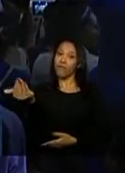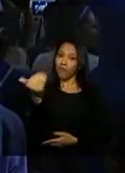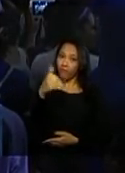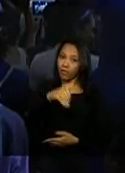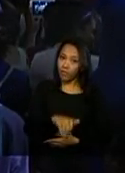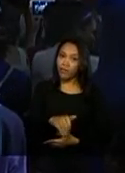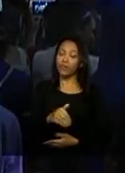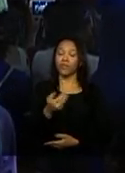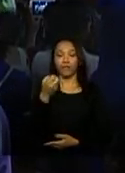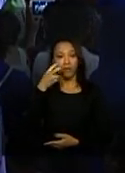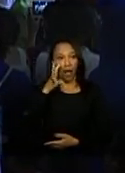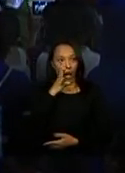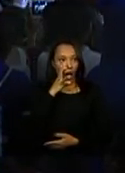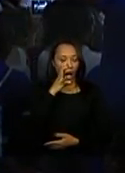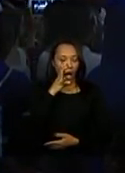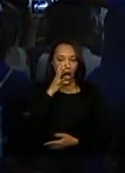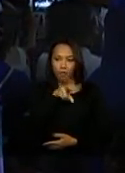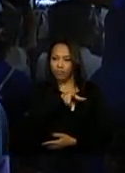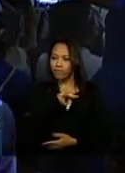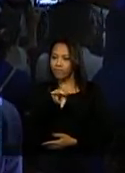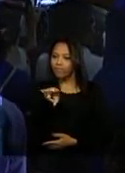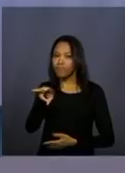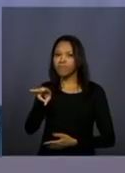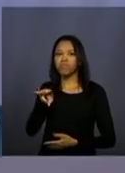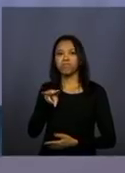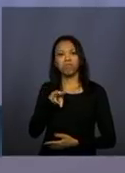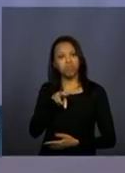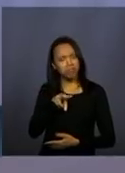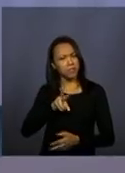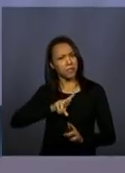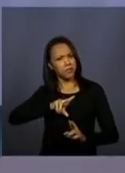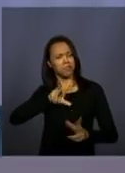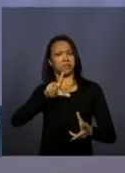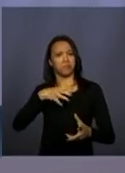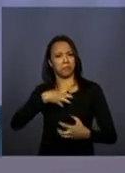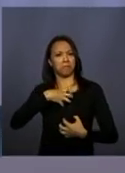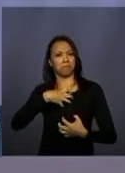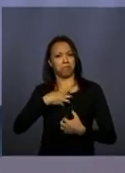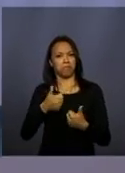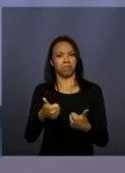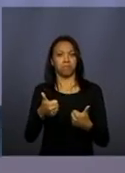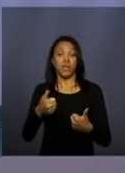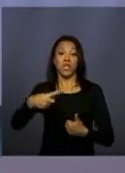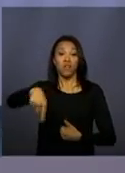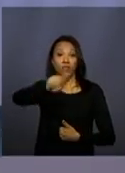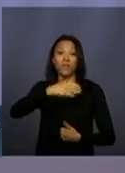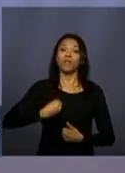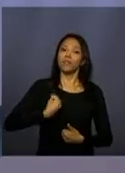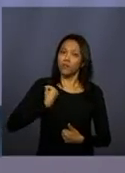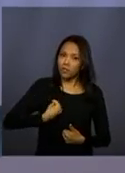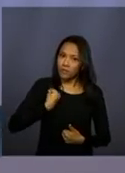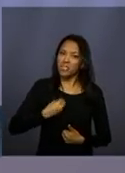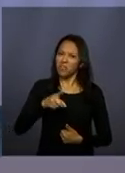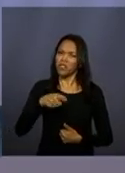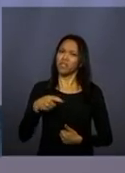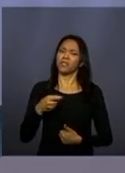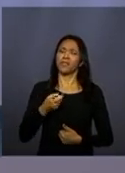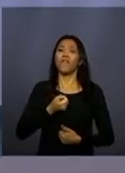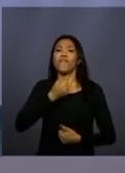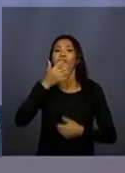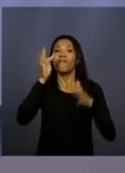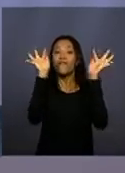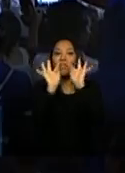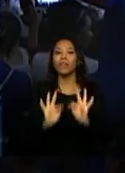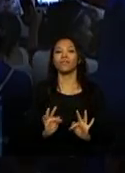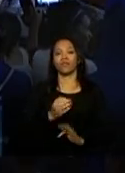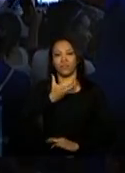um olhar especial para nós catadores e catadoras e dizendo para todos nós que vocês existem e Feliz Natal. Esse é o